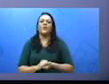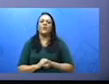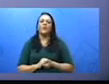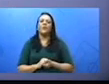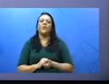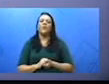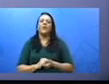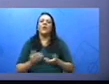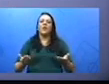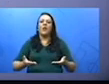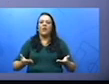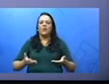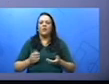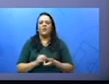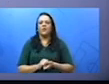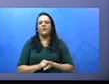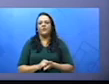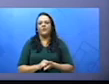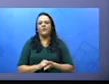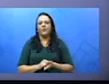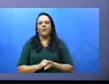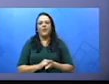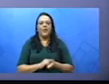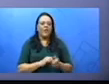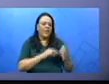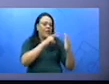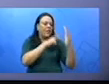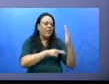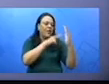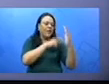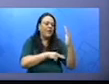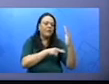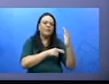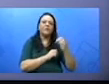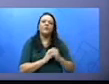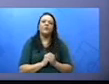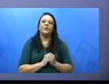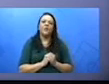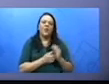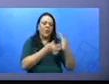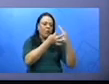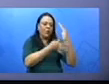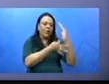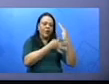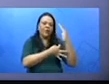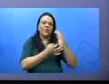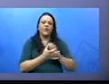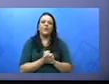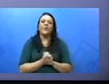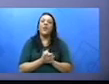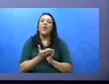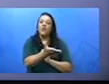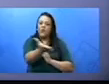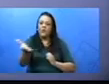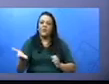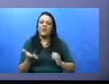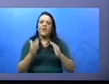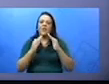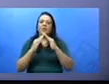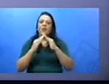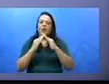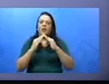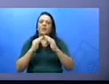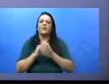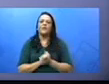Leitura. Agora nós vamos fazer a leitura de um texto. Leia o texto, aliás, vocês vão fazer em casa. Leia o